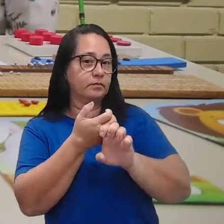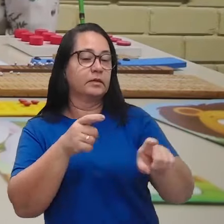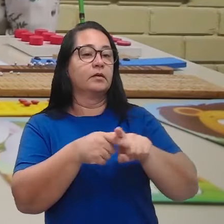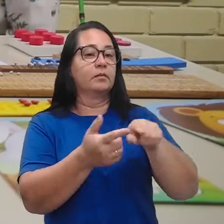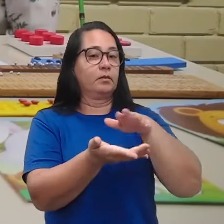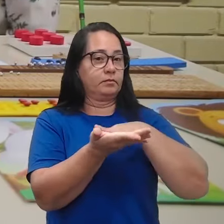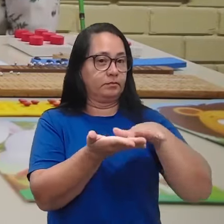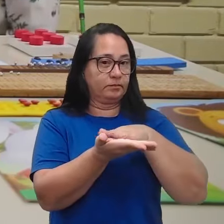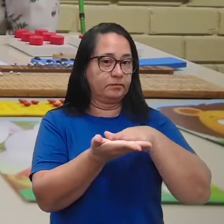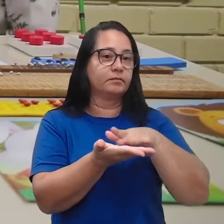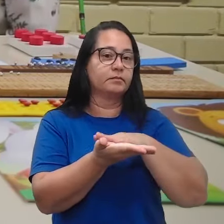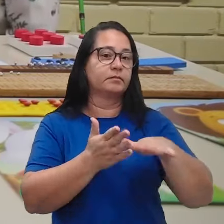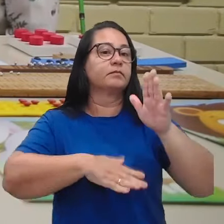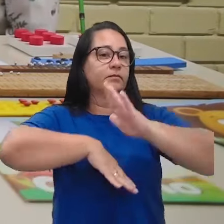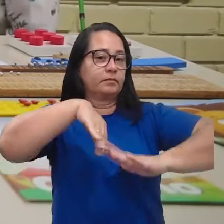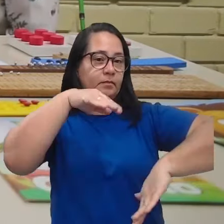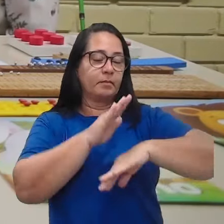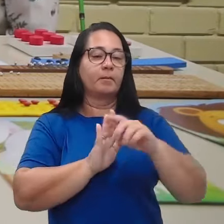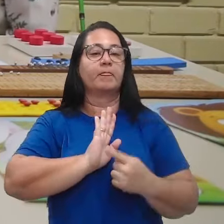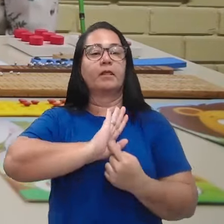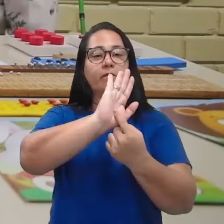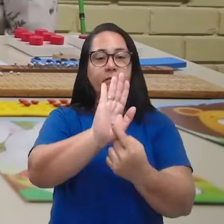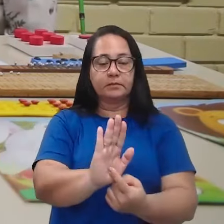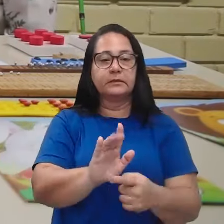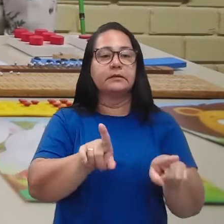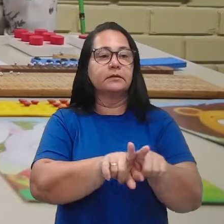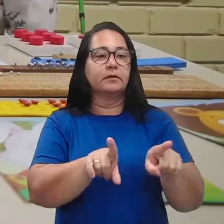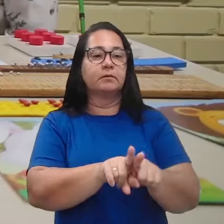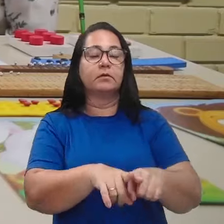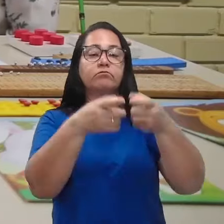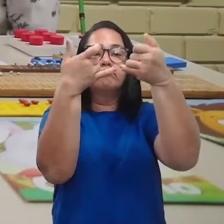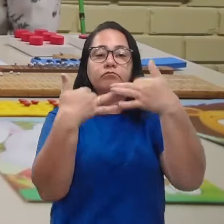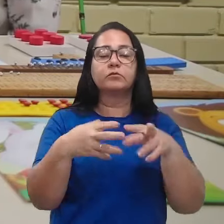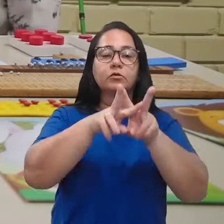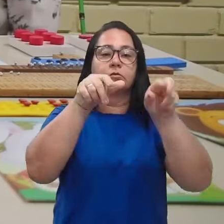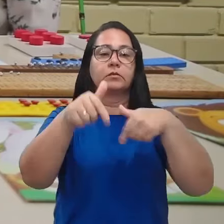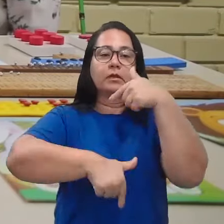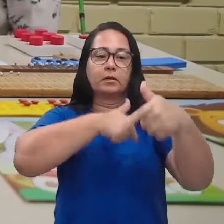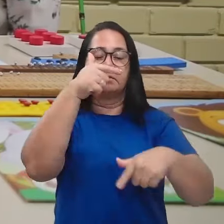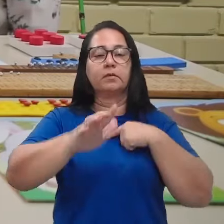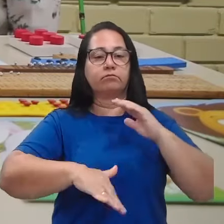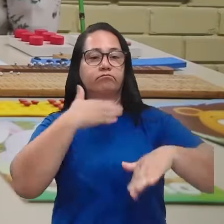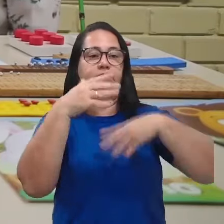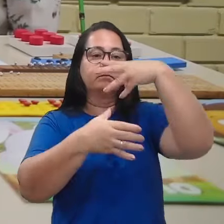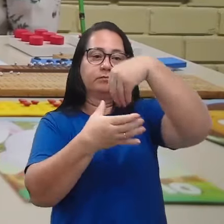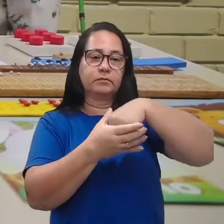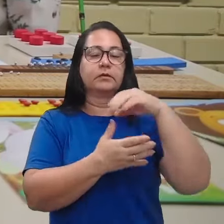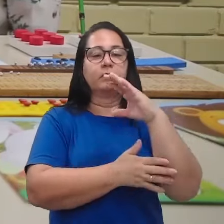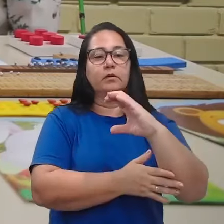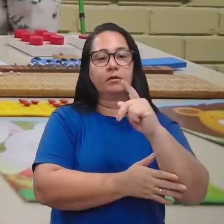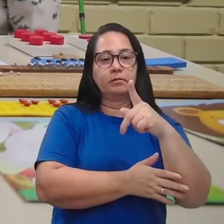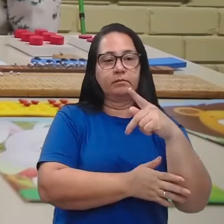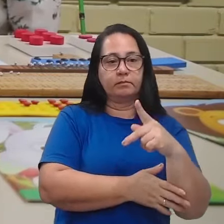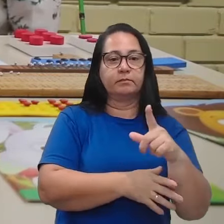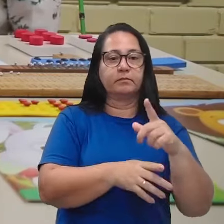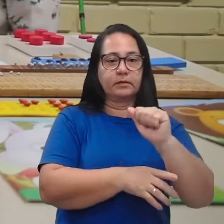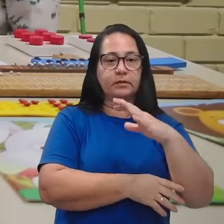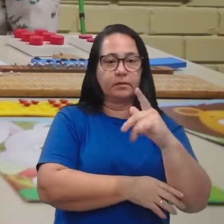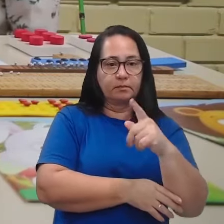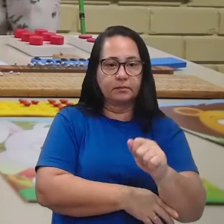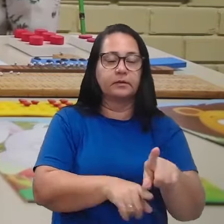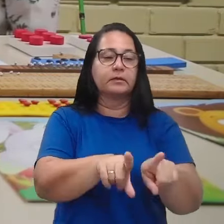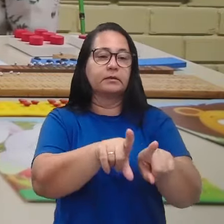conhecida como brailista, e ela vai se apresentar e contar um pouquinho do trabalho que é desenvolvido aqui dentro do CAP. Professora Ivana, fique